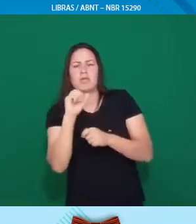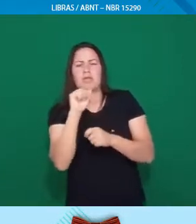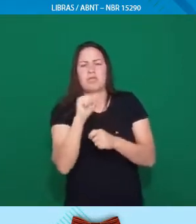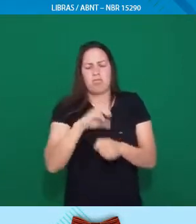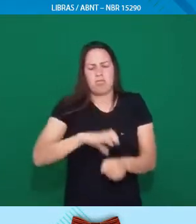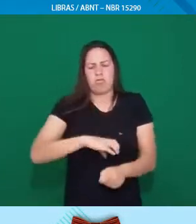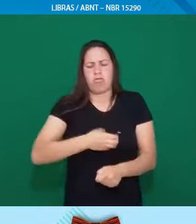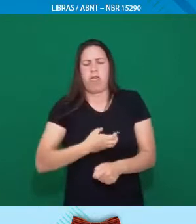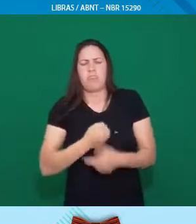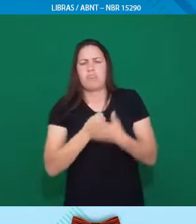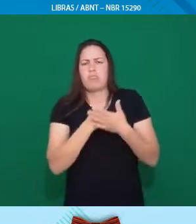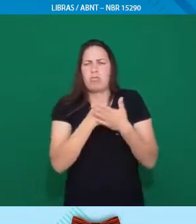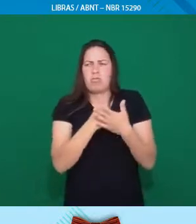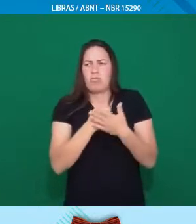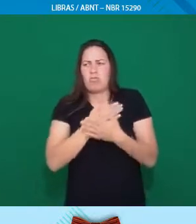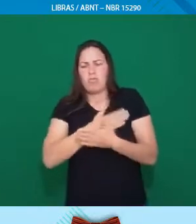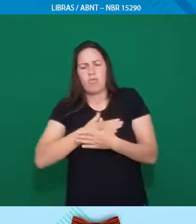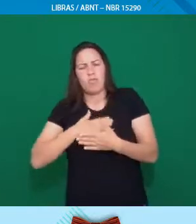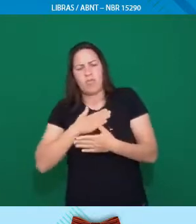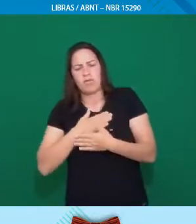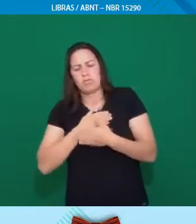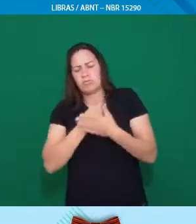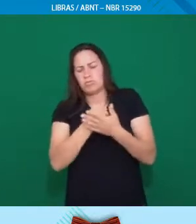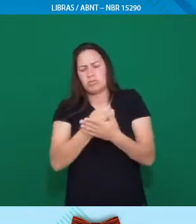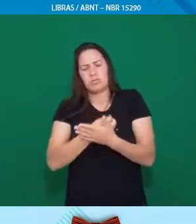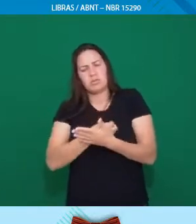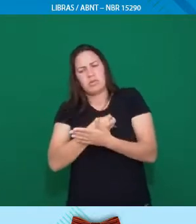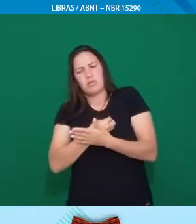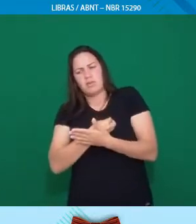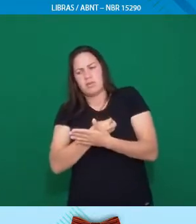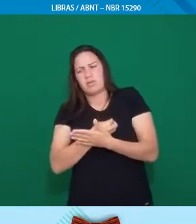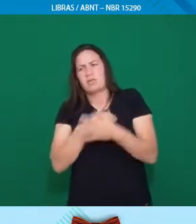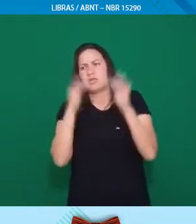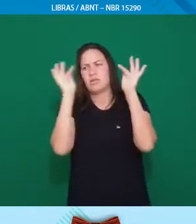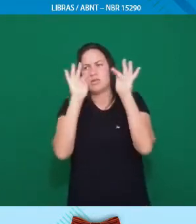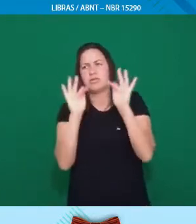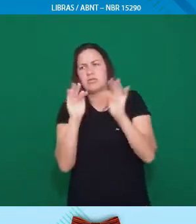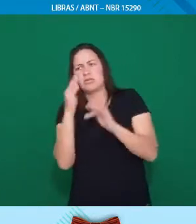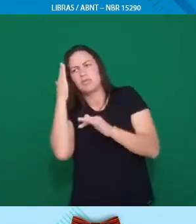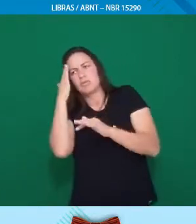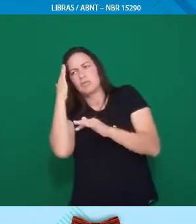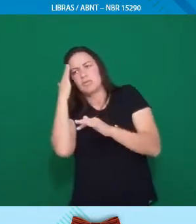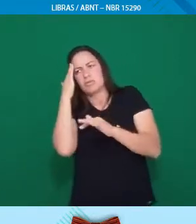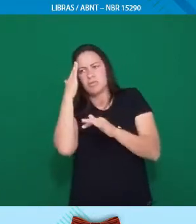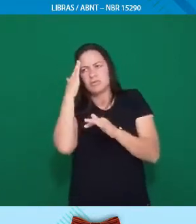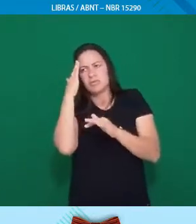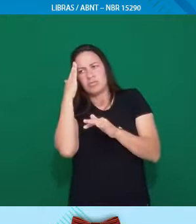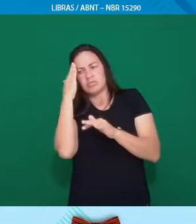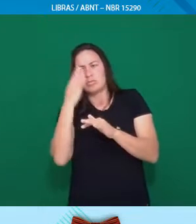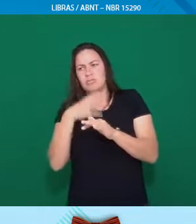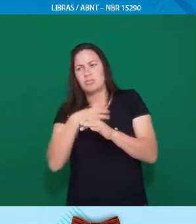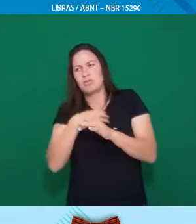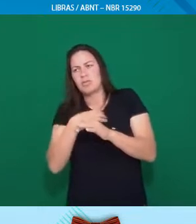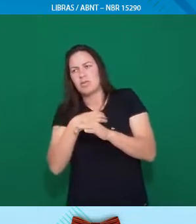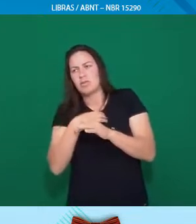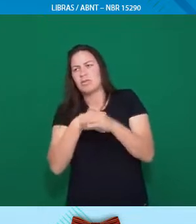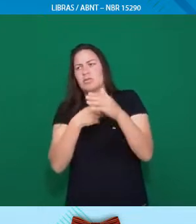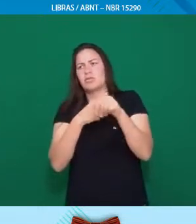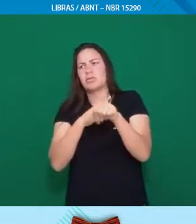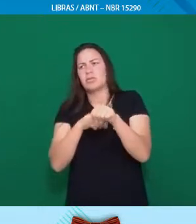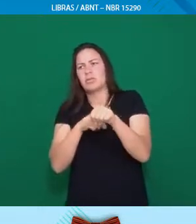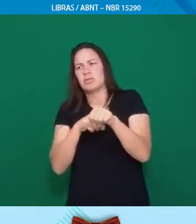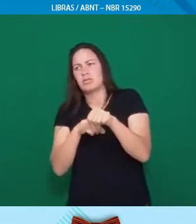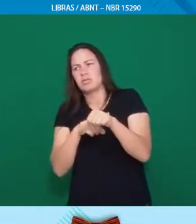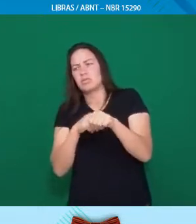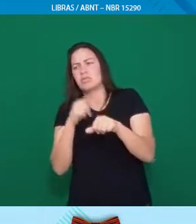feito esse ato de bravura Como é gostoso salvar a vida né seu Cláudio a gente fica em cima imaginando o momento da cena né